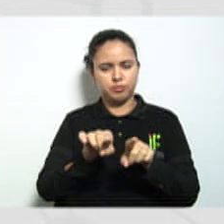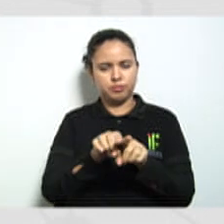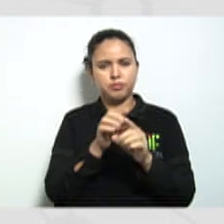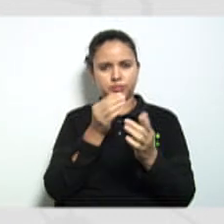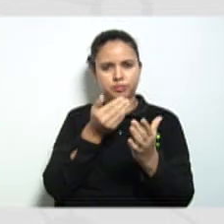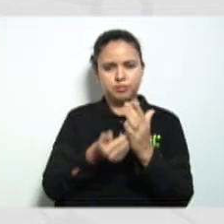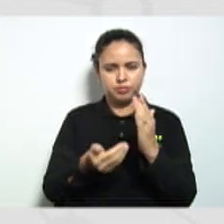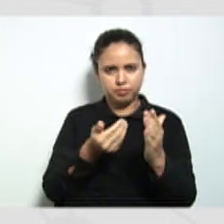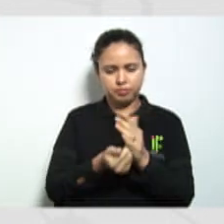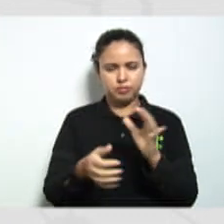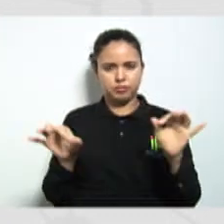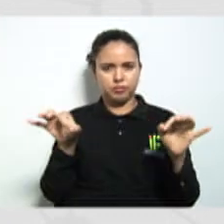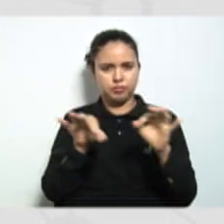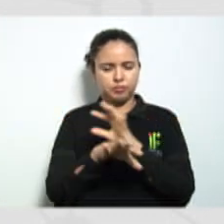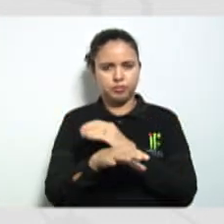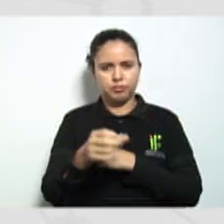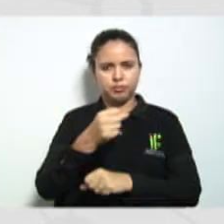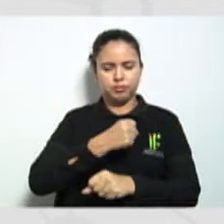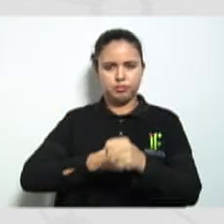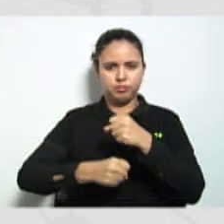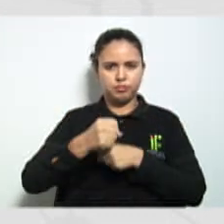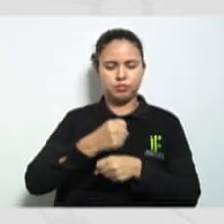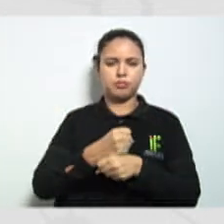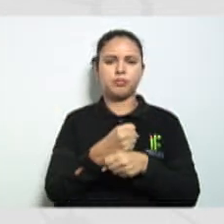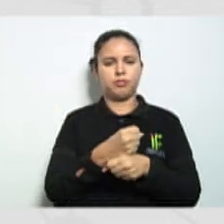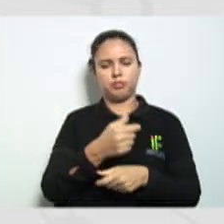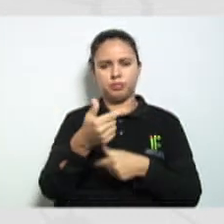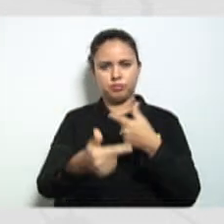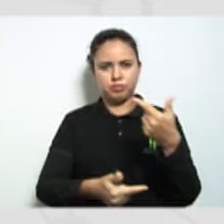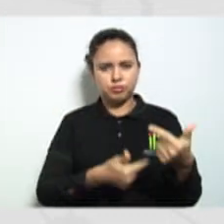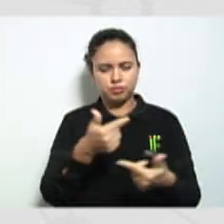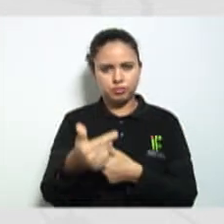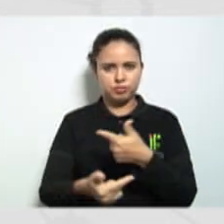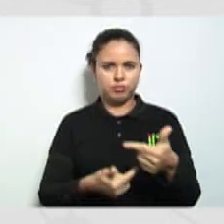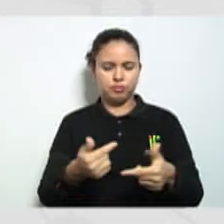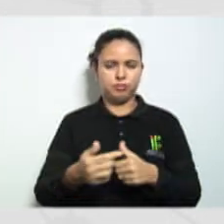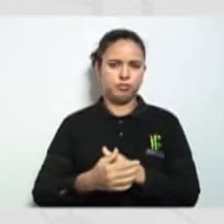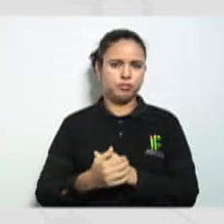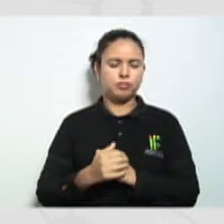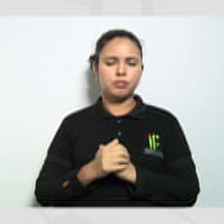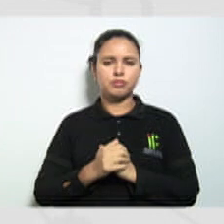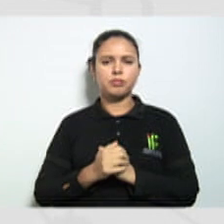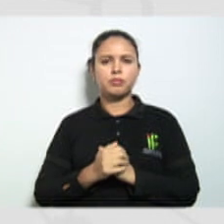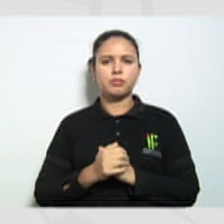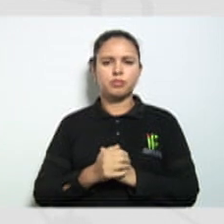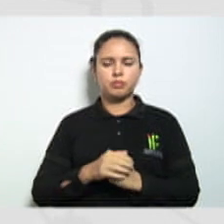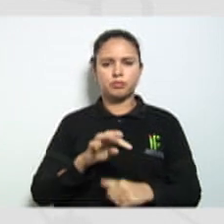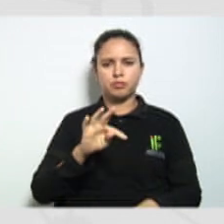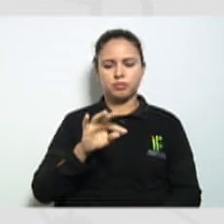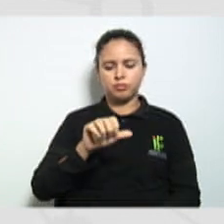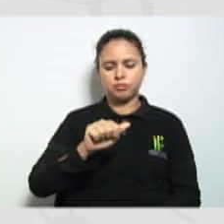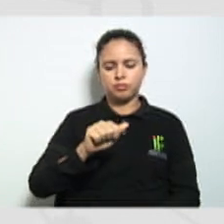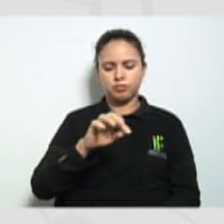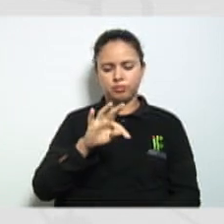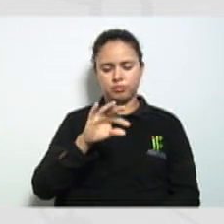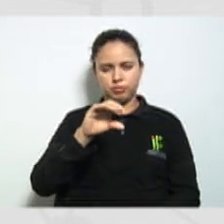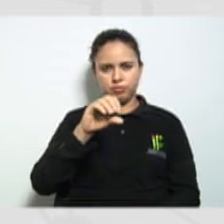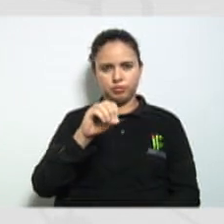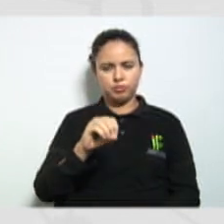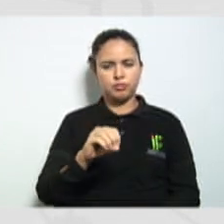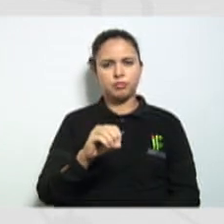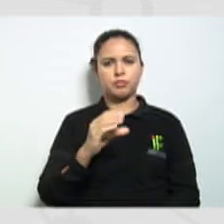aqui sobras. Então, quando o ato cooperativo ocorre o